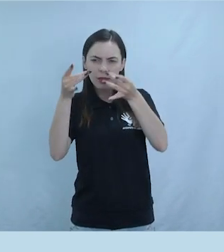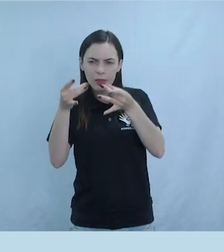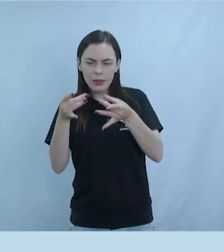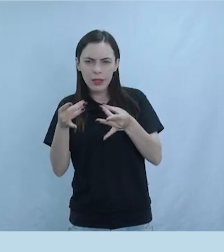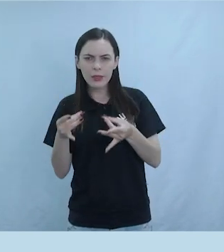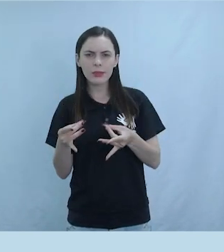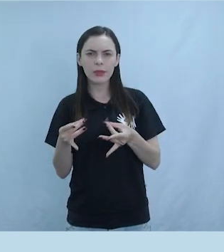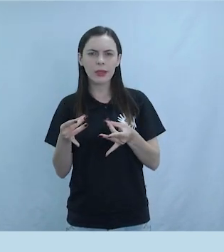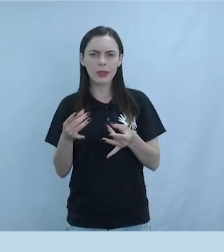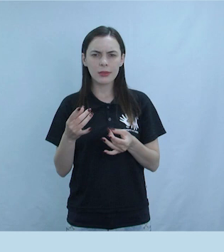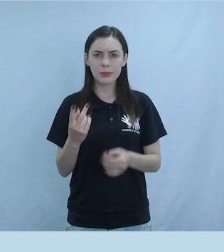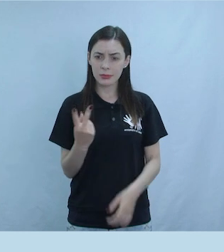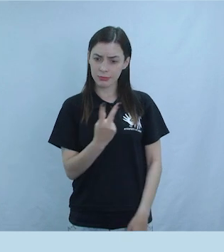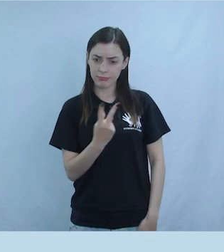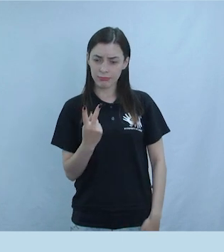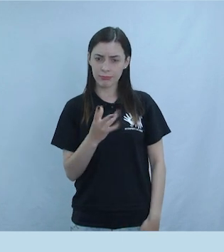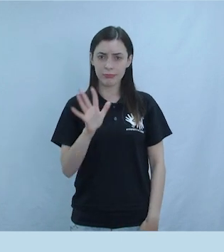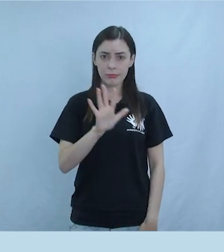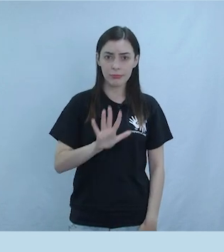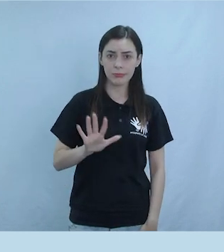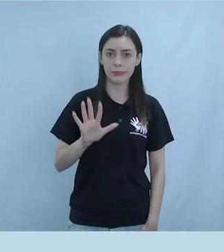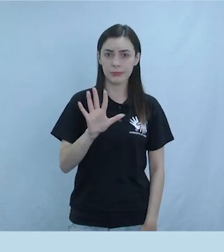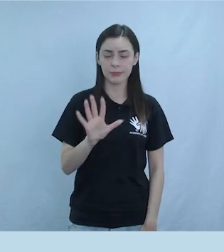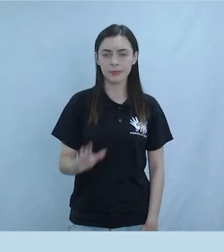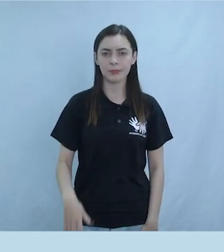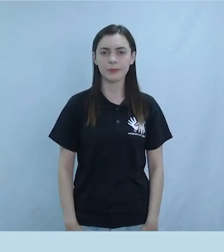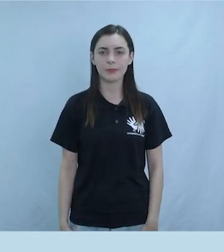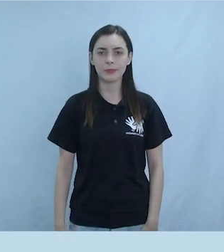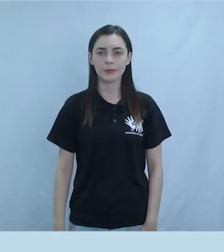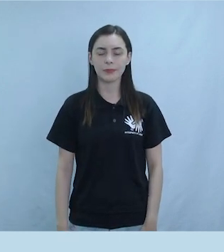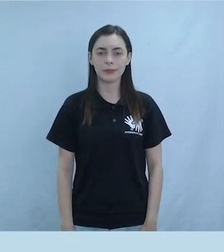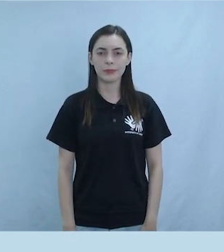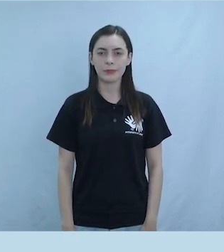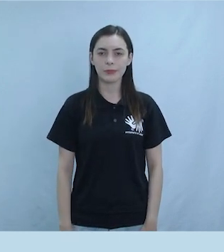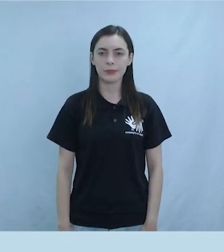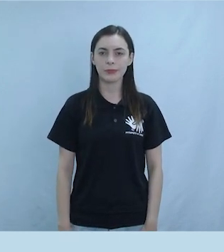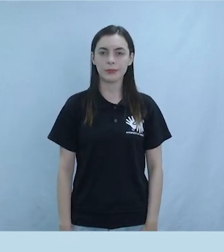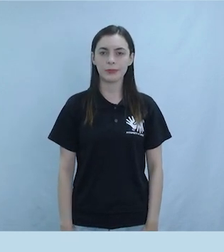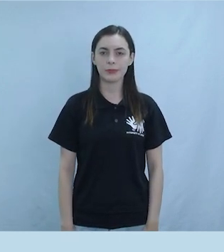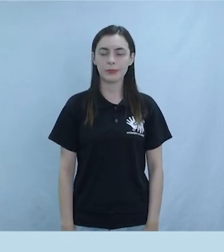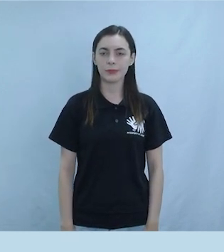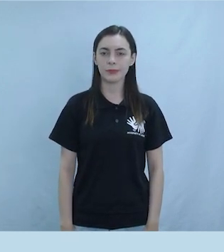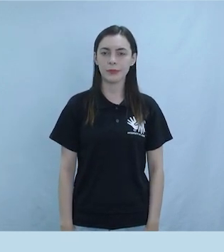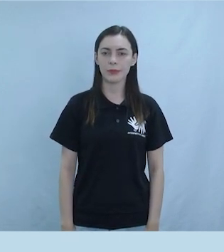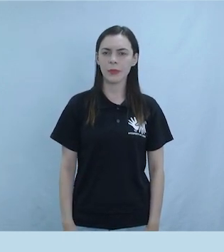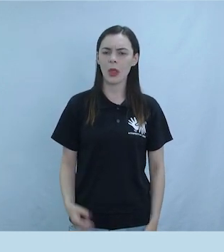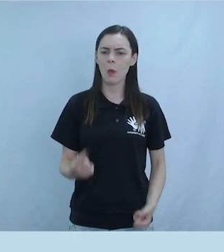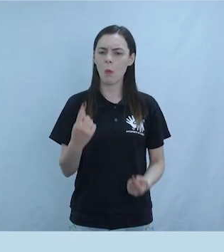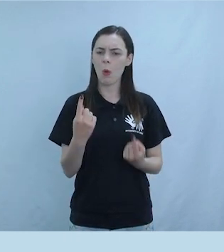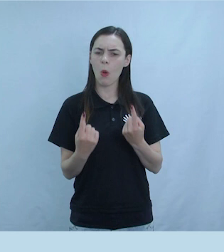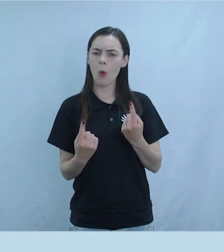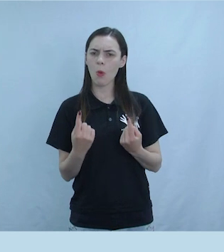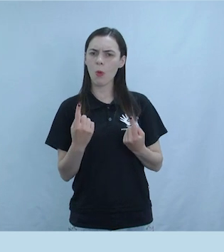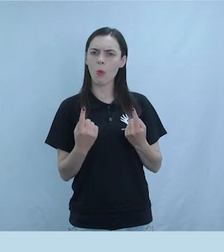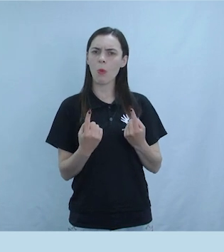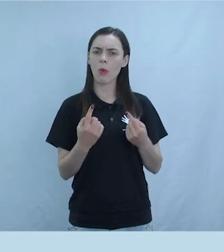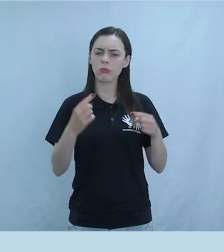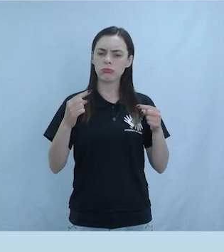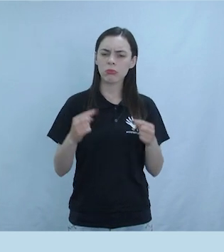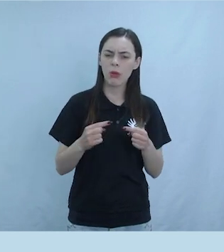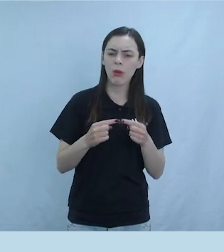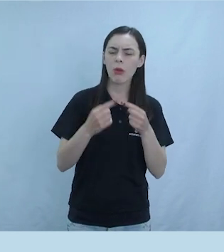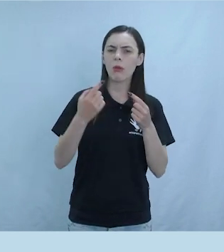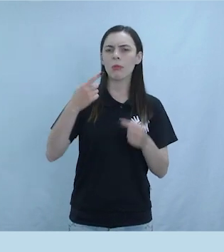os detalhes destas duas imagens. E, como diz lá, qual das